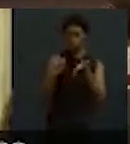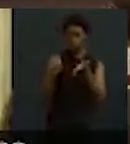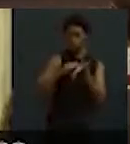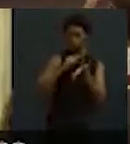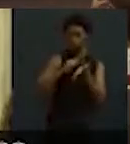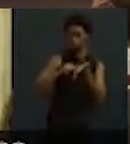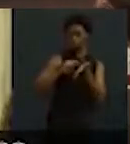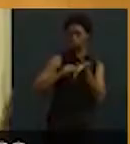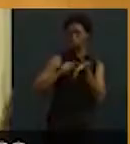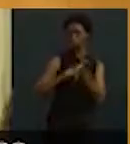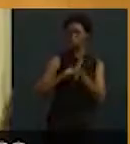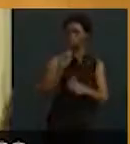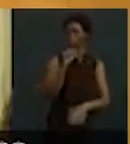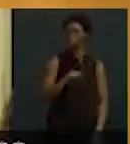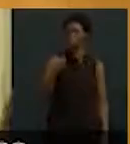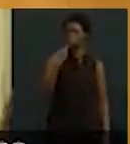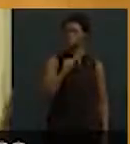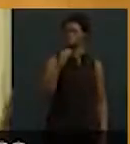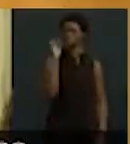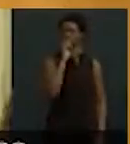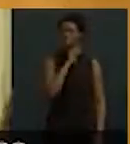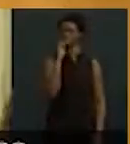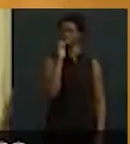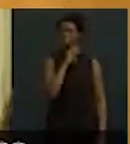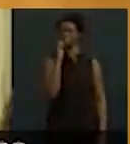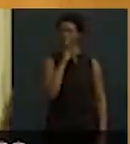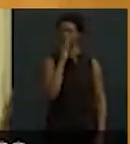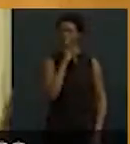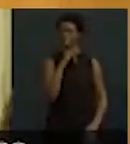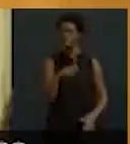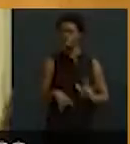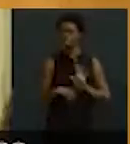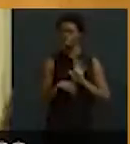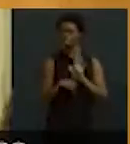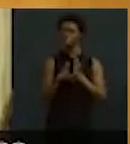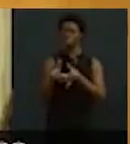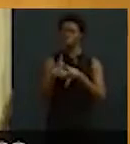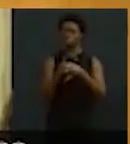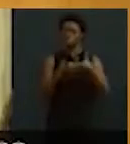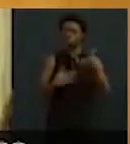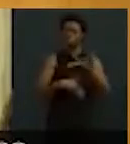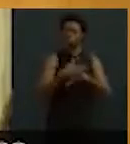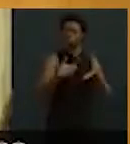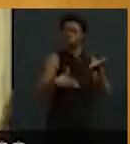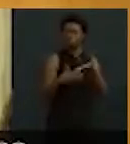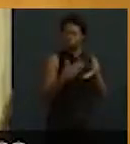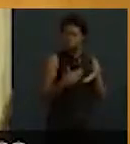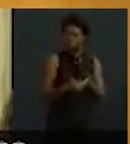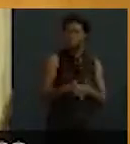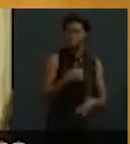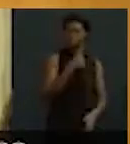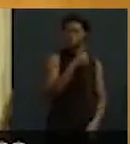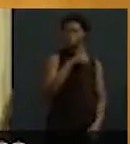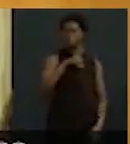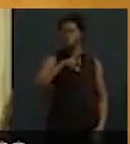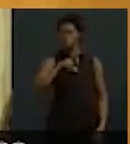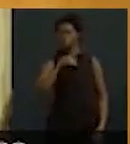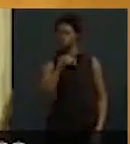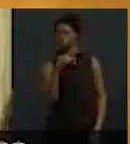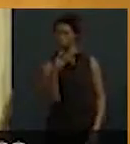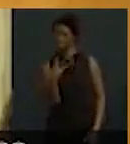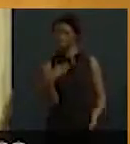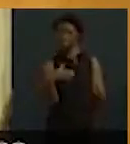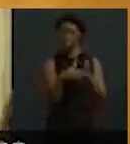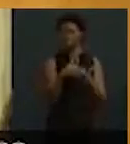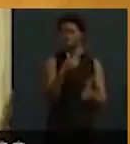mútuo, existente entre 1903 e 1916 no Rio de Janeiro,